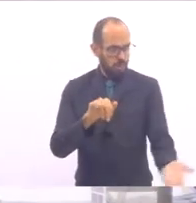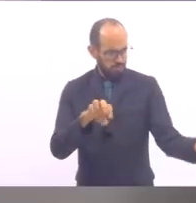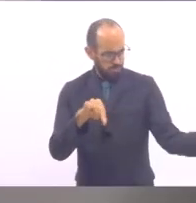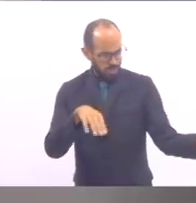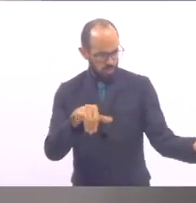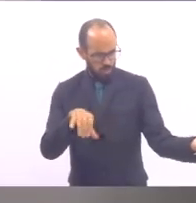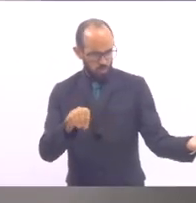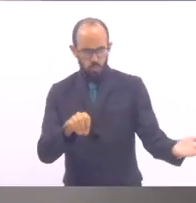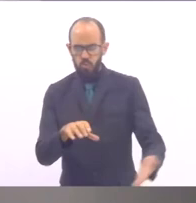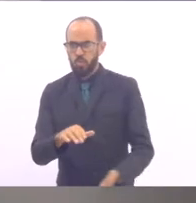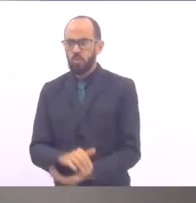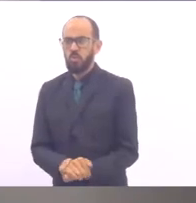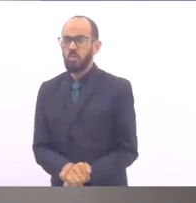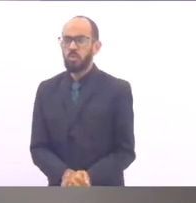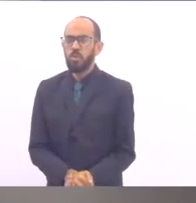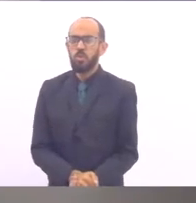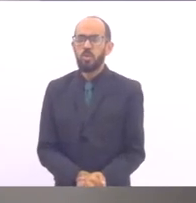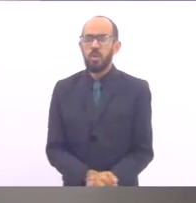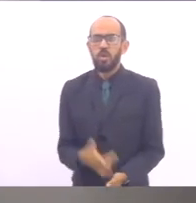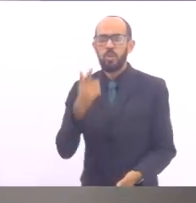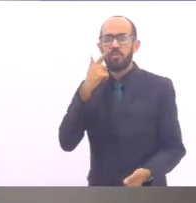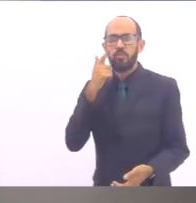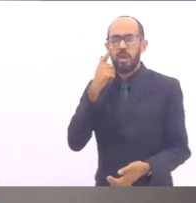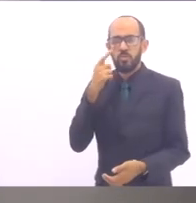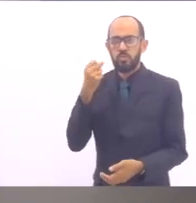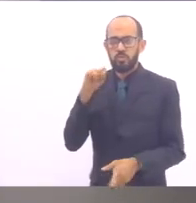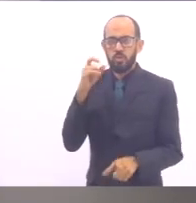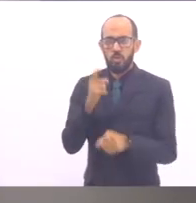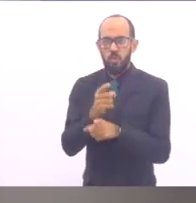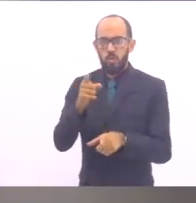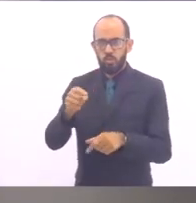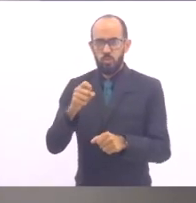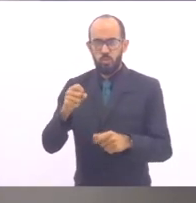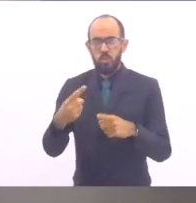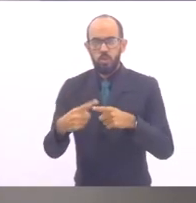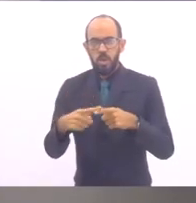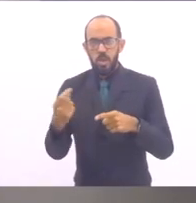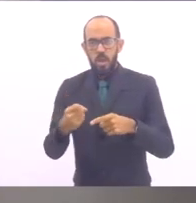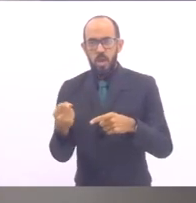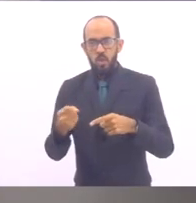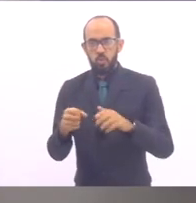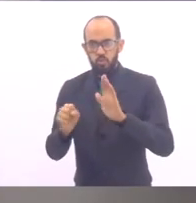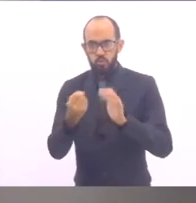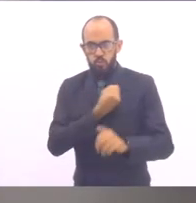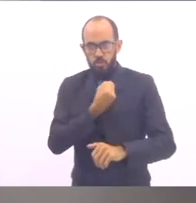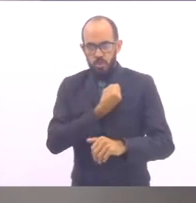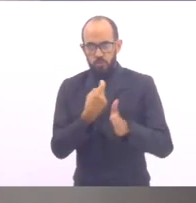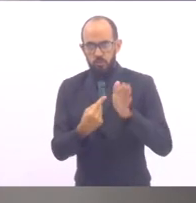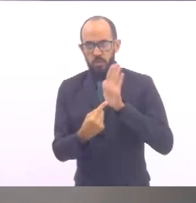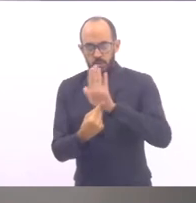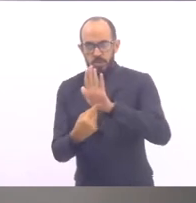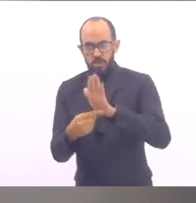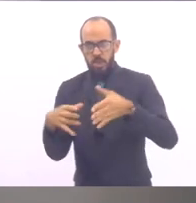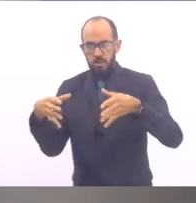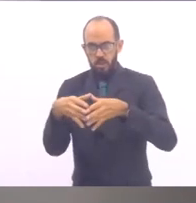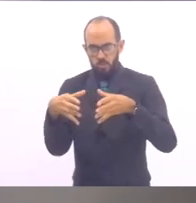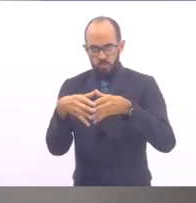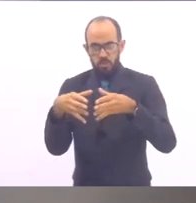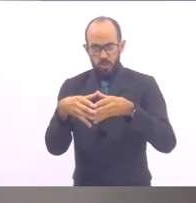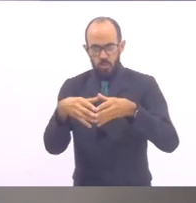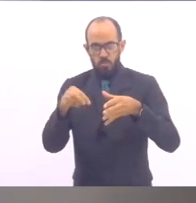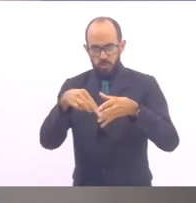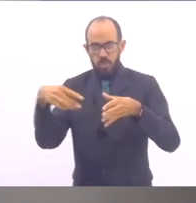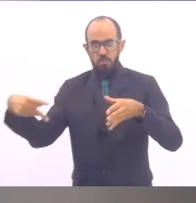você achava que, na verdade, os números, quando nos foram apresentados na comissão, que o Ministério Público faz